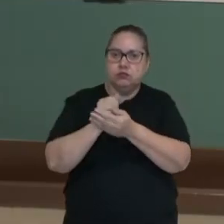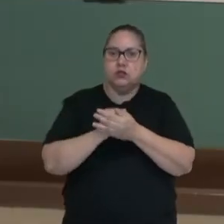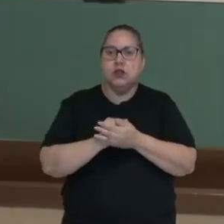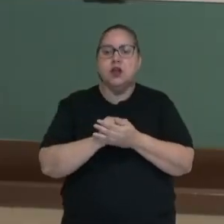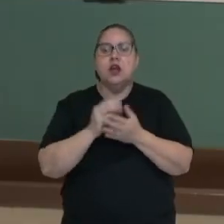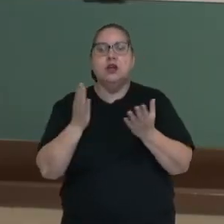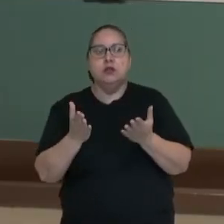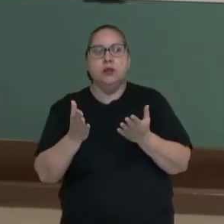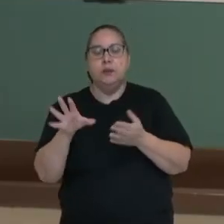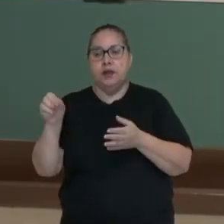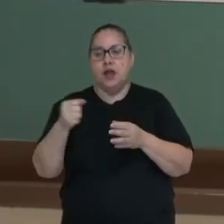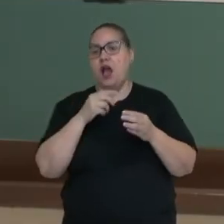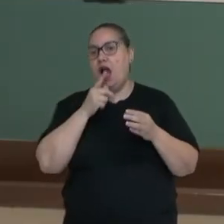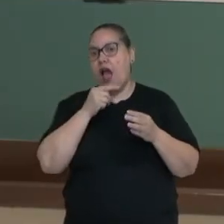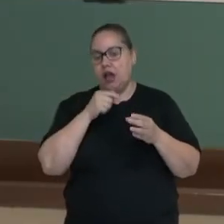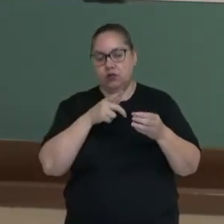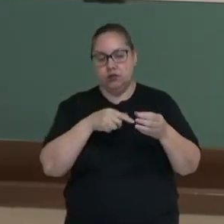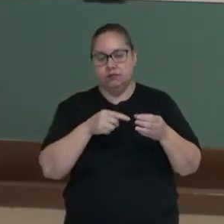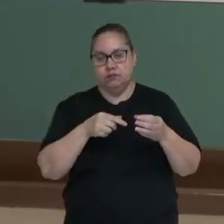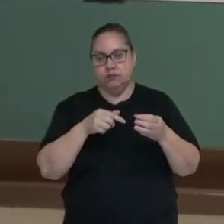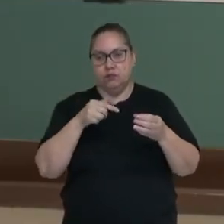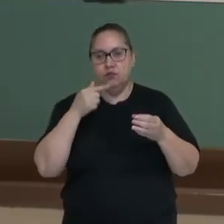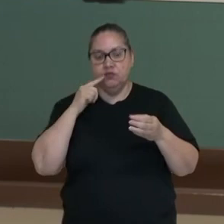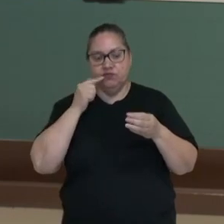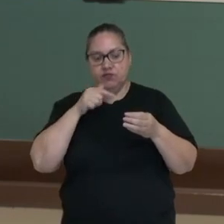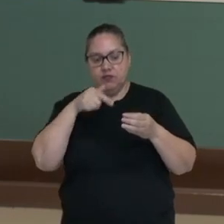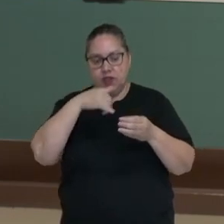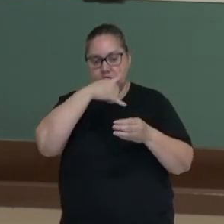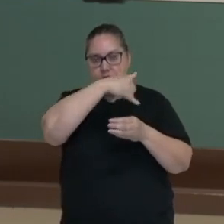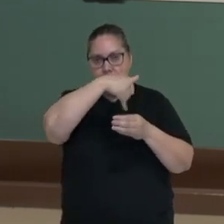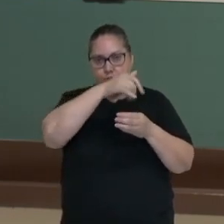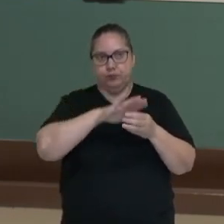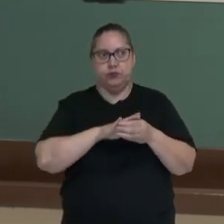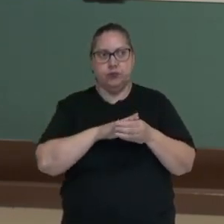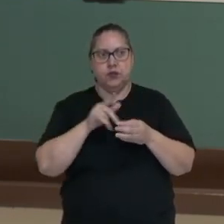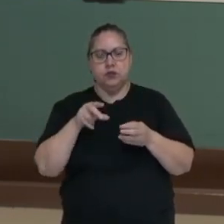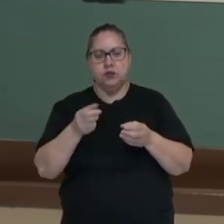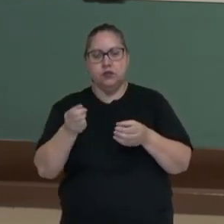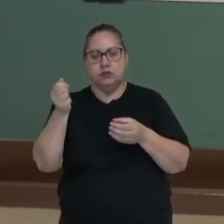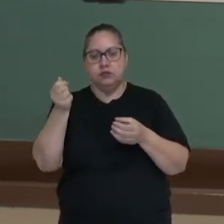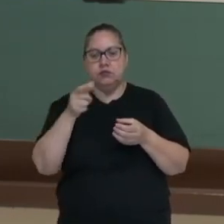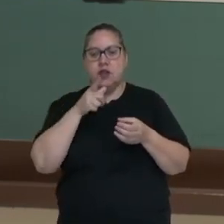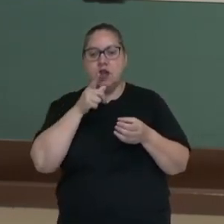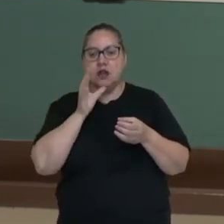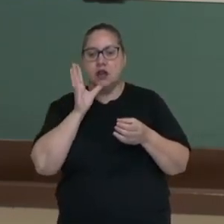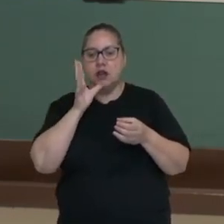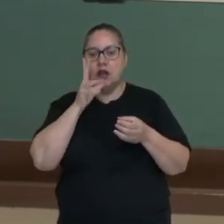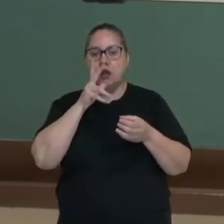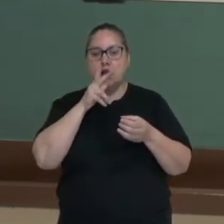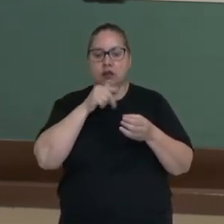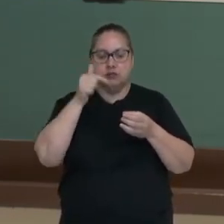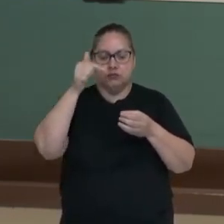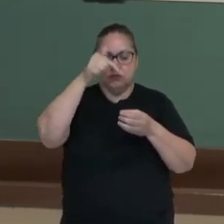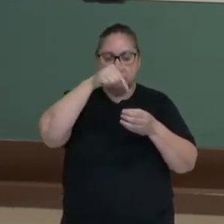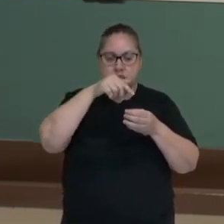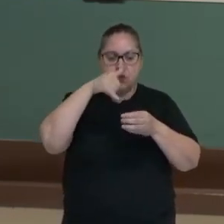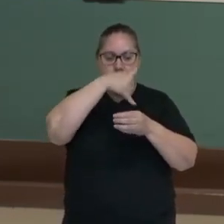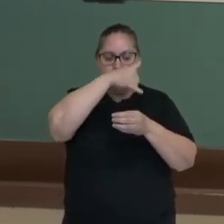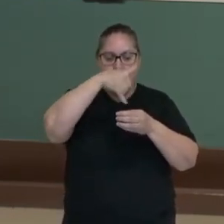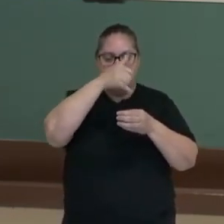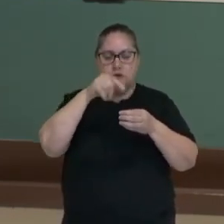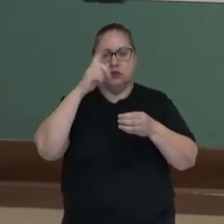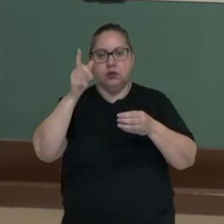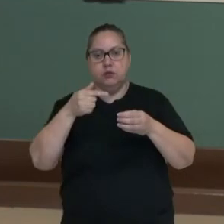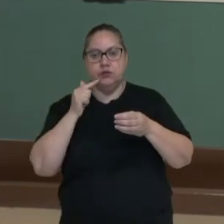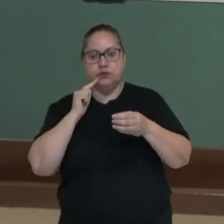situação, nós pegamos água, vinagre e óleo de cozinha. Se você colocar lentamente a água, o óleo e depois